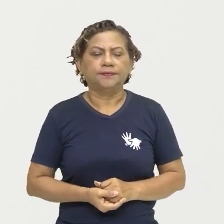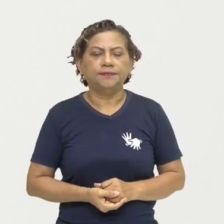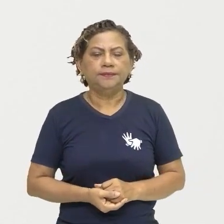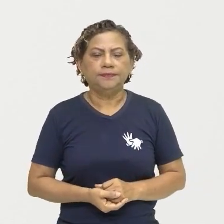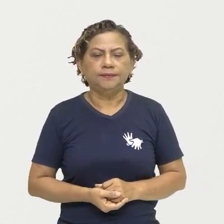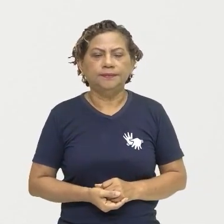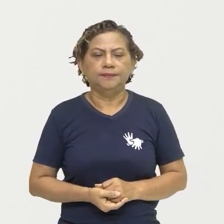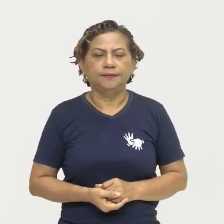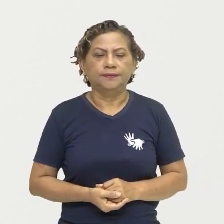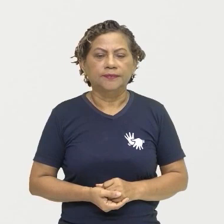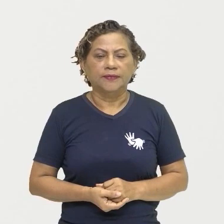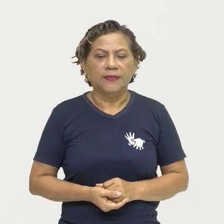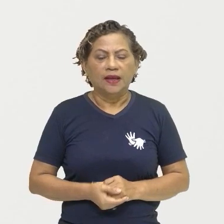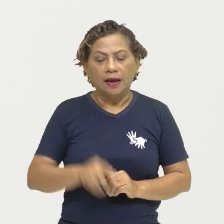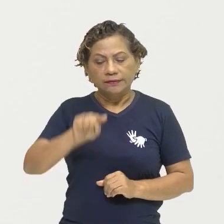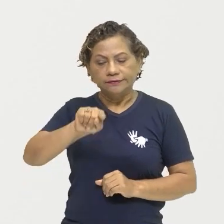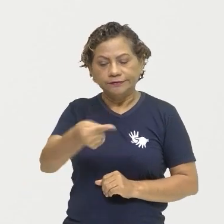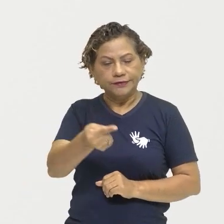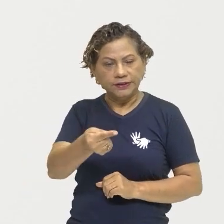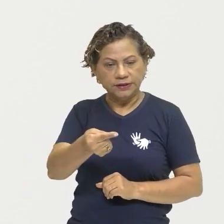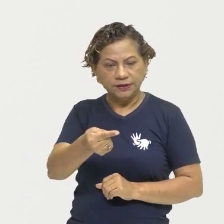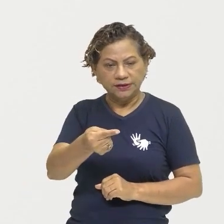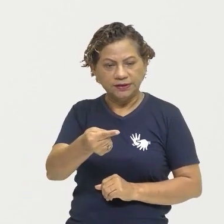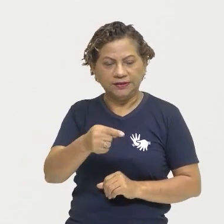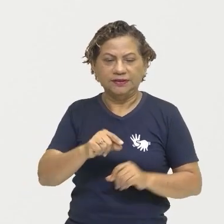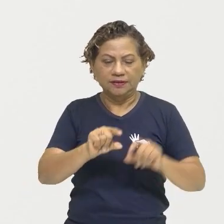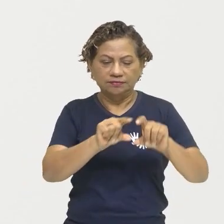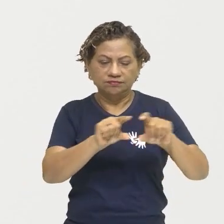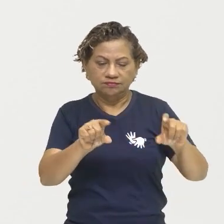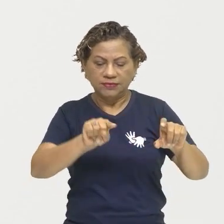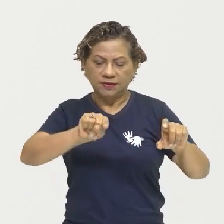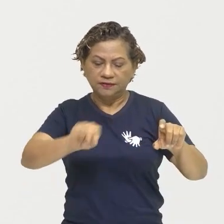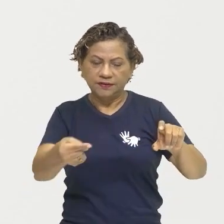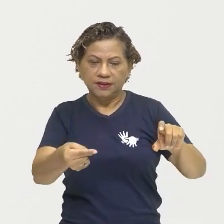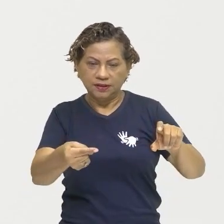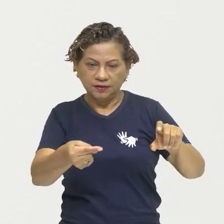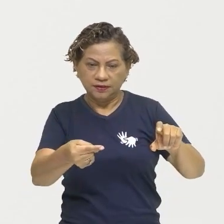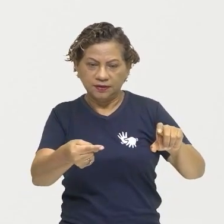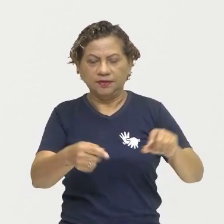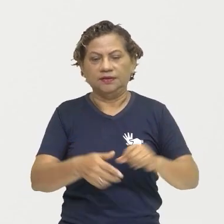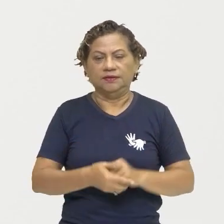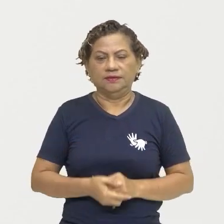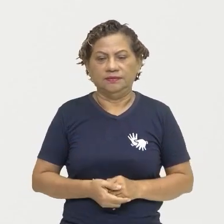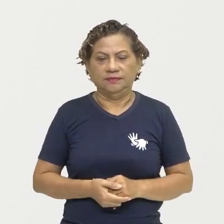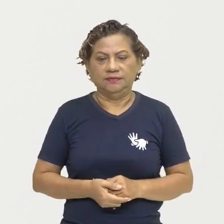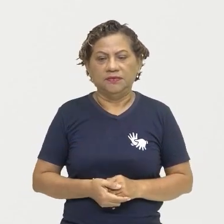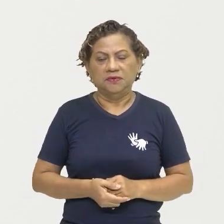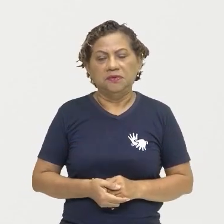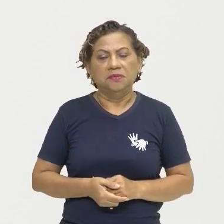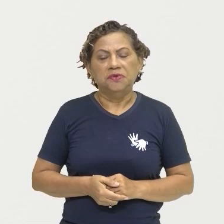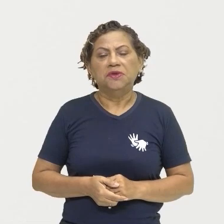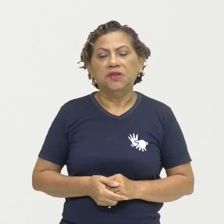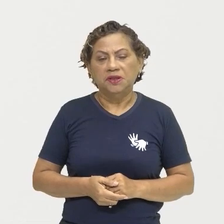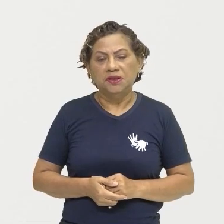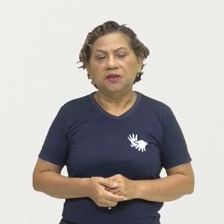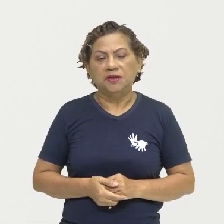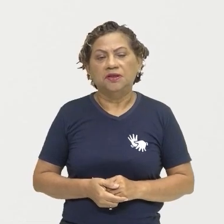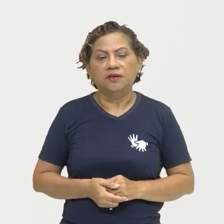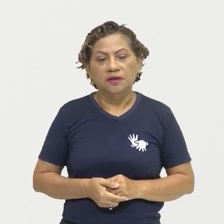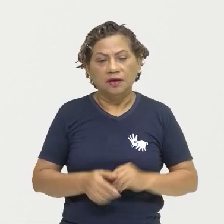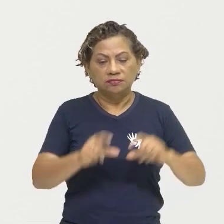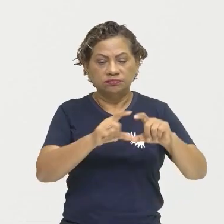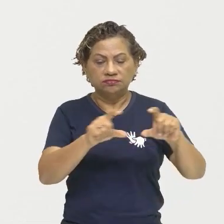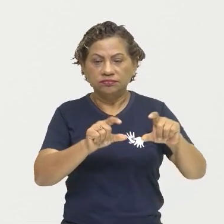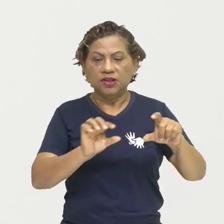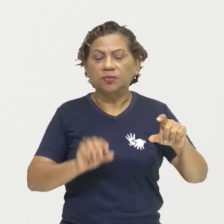precisando desta oração. Eu até poderia retirar, se eu quisesse, o carro partiu e sumiu na estrada. entendeu? Então elas são